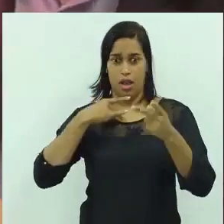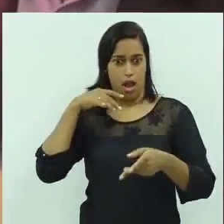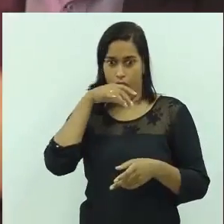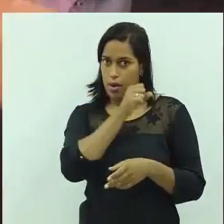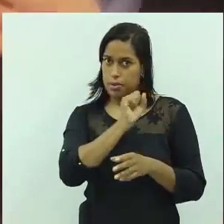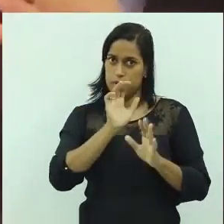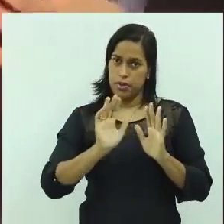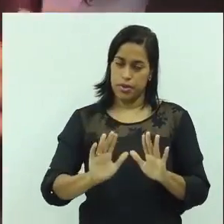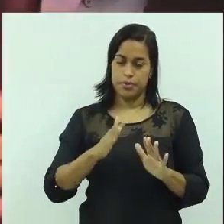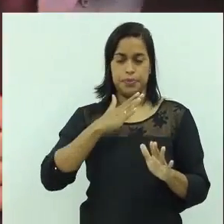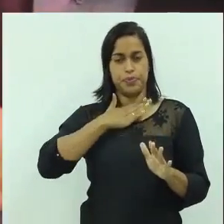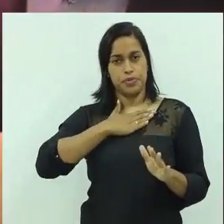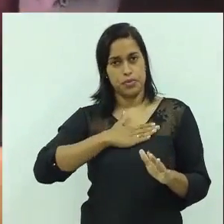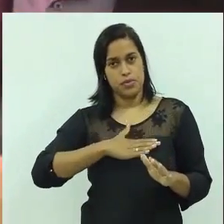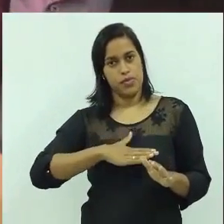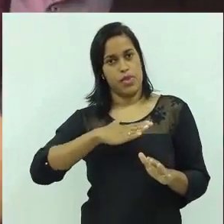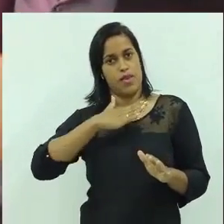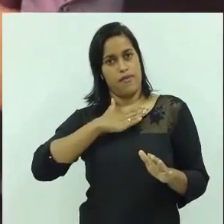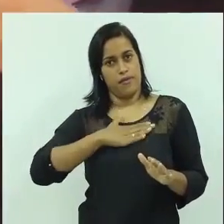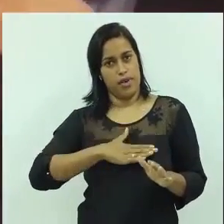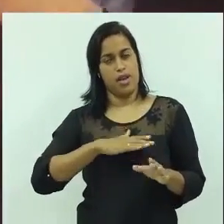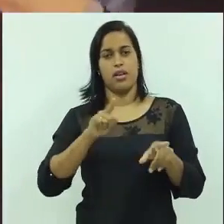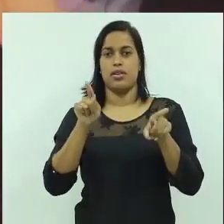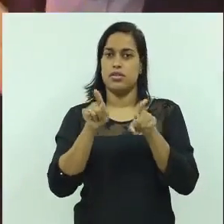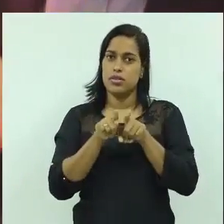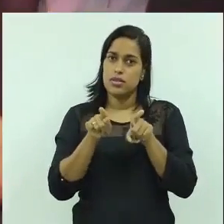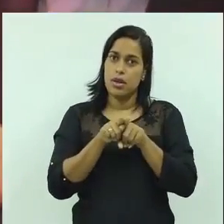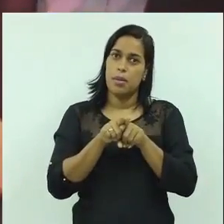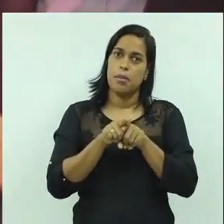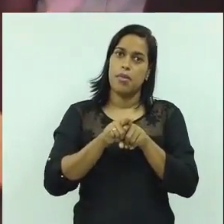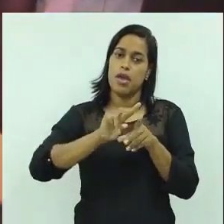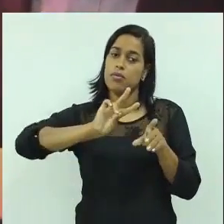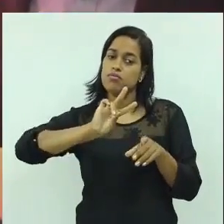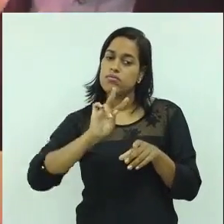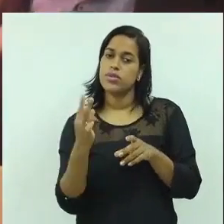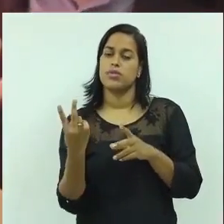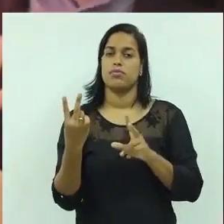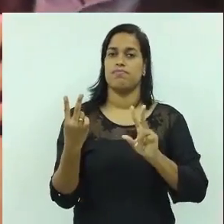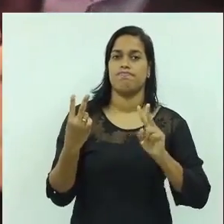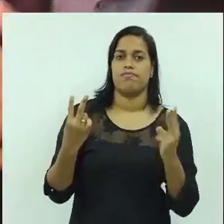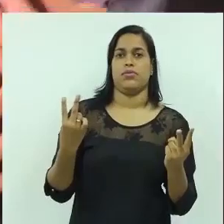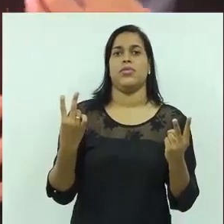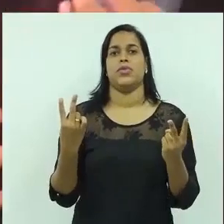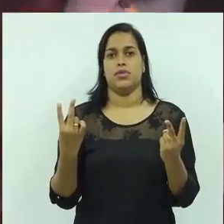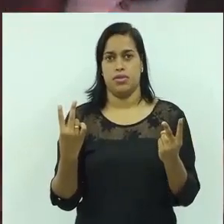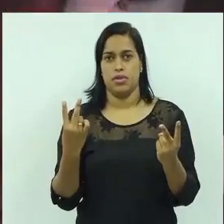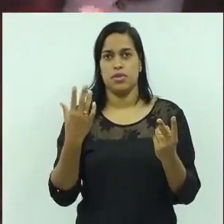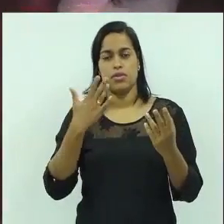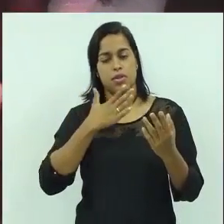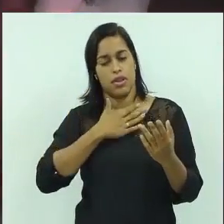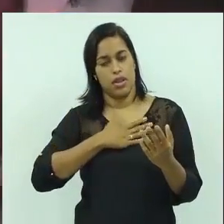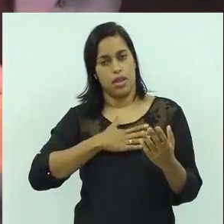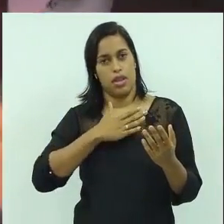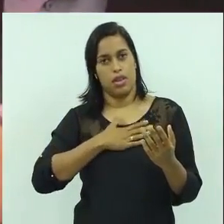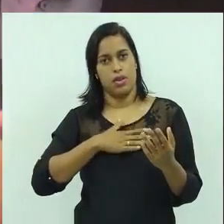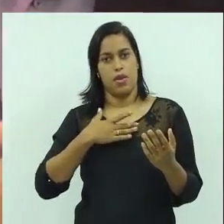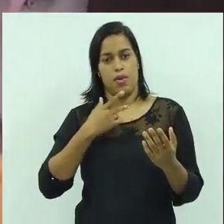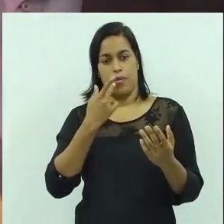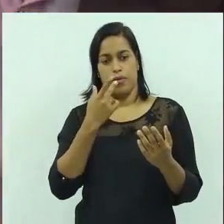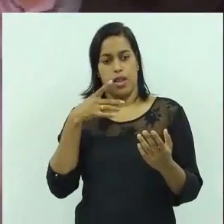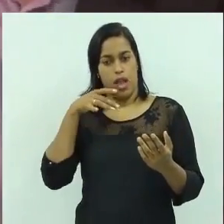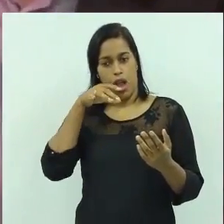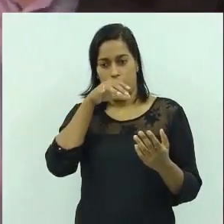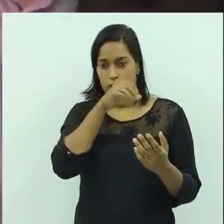rápido, vá se controlando e fazendo justamente o contraponto. Se eu tendo a ser mais lento, eu